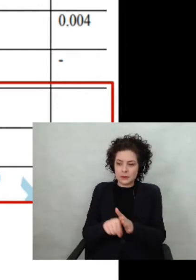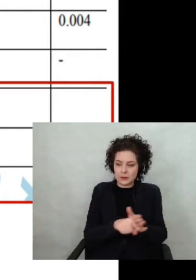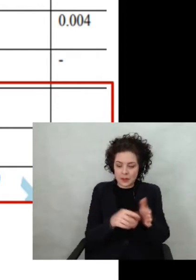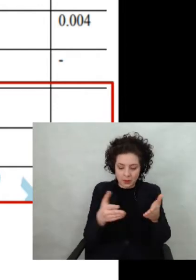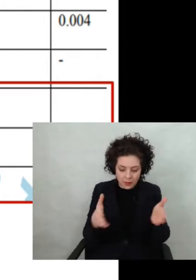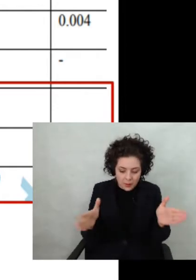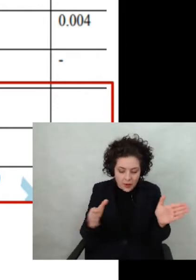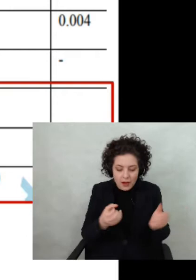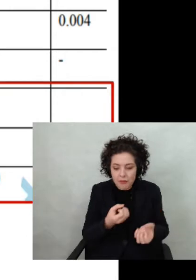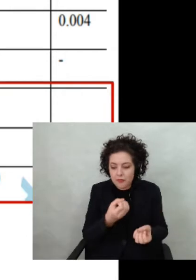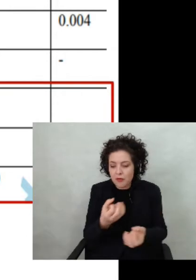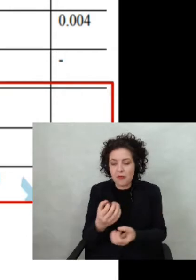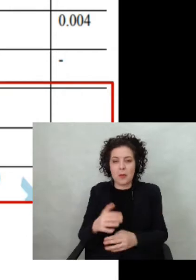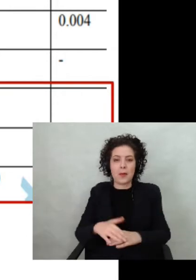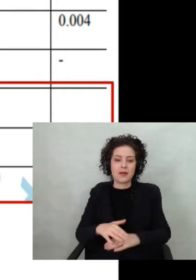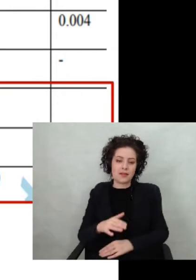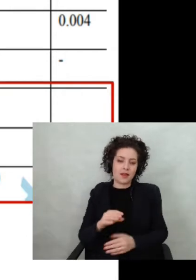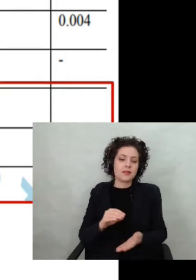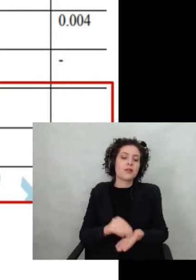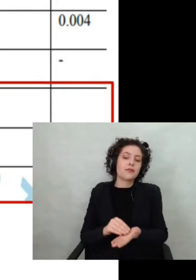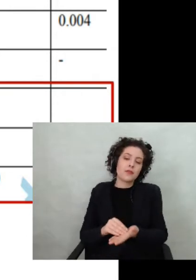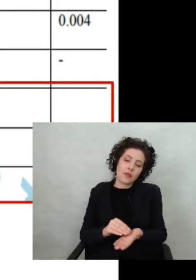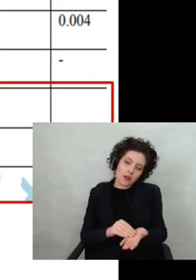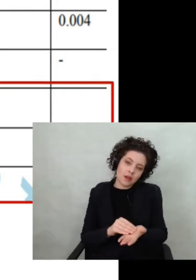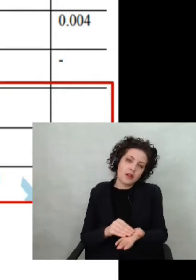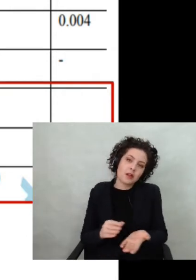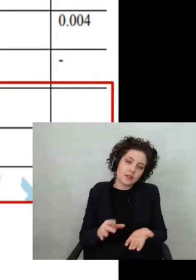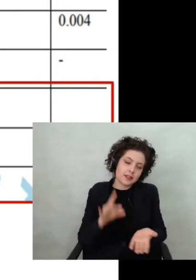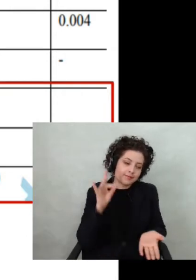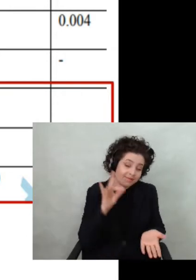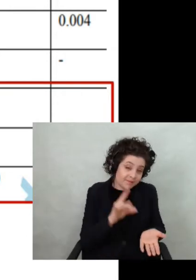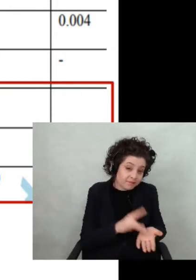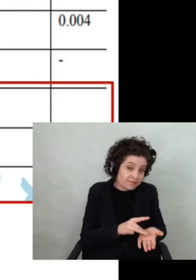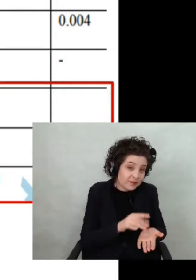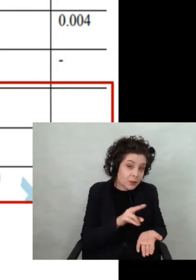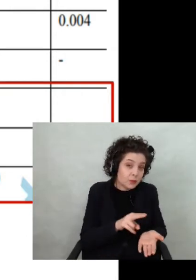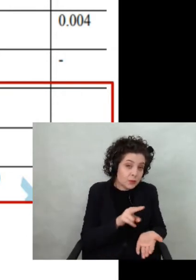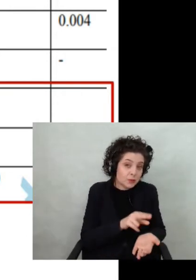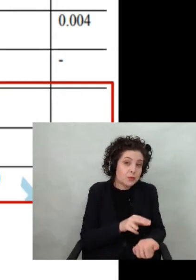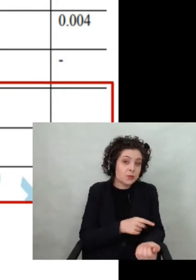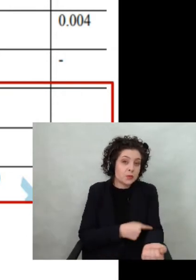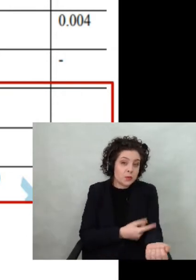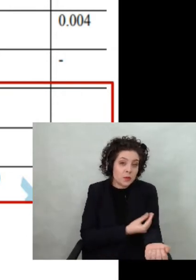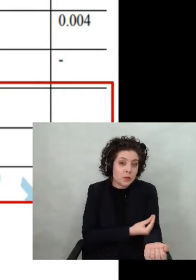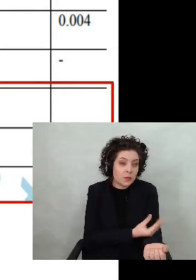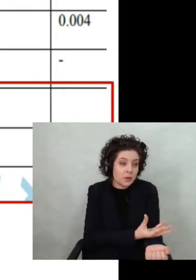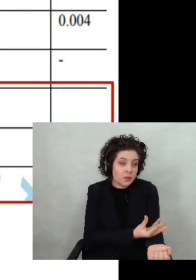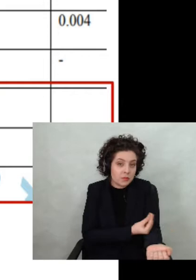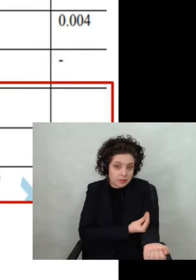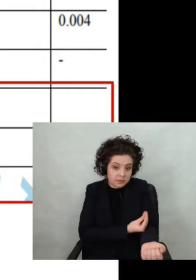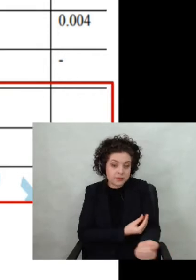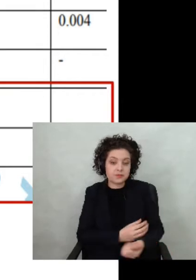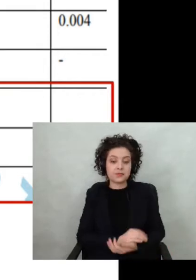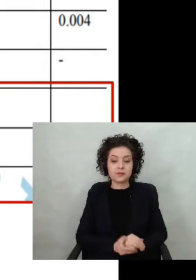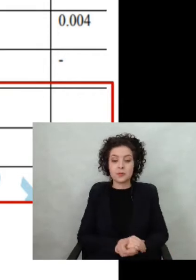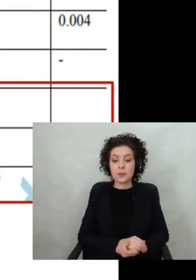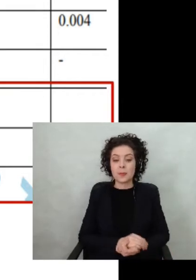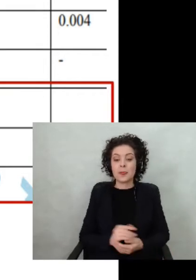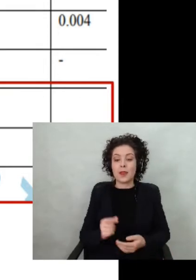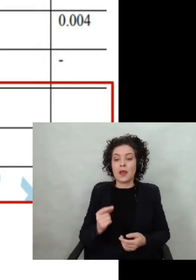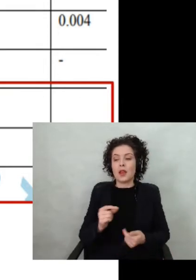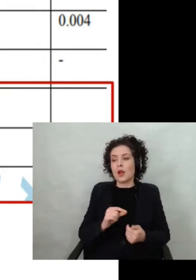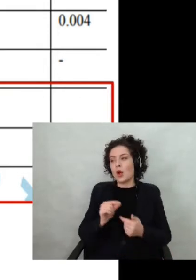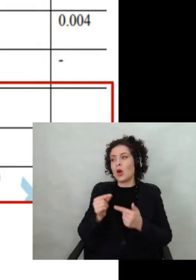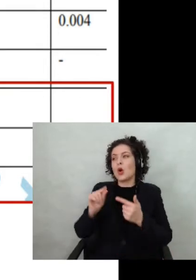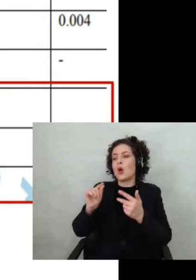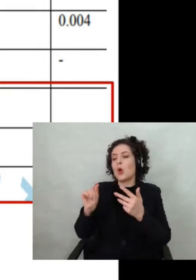informações em relação à efetividade do uso do plasma de doador convalescente. Esse, entre alguns outros estudos